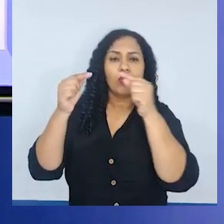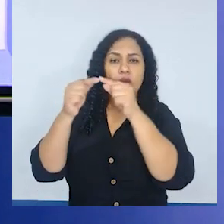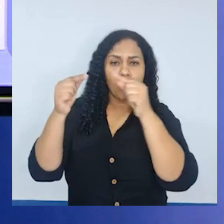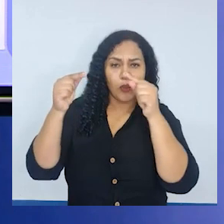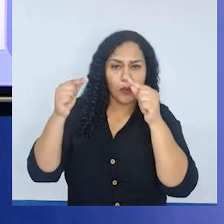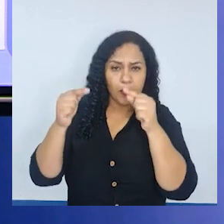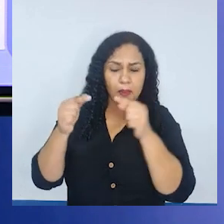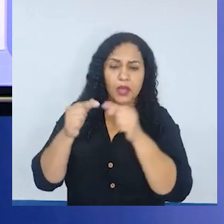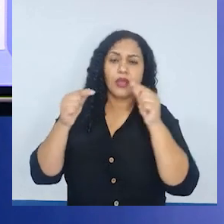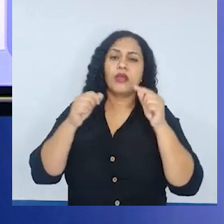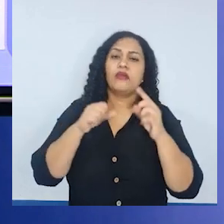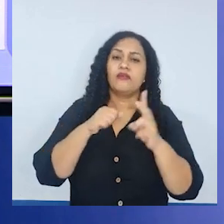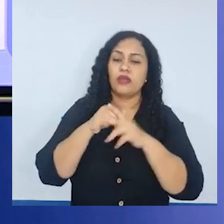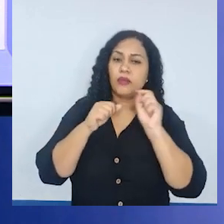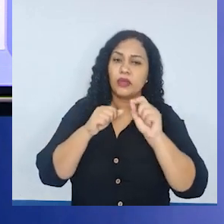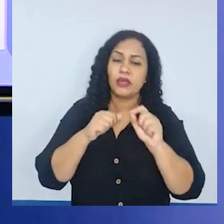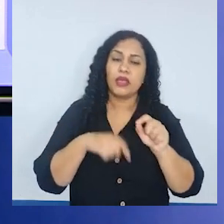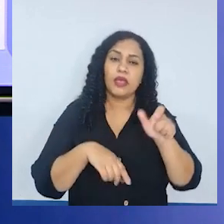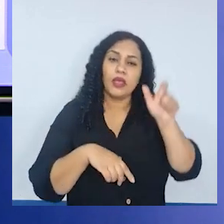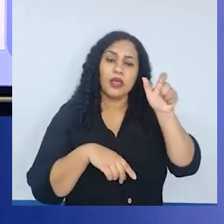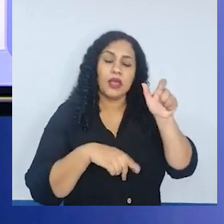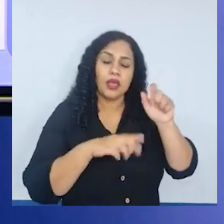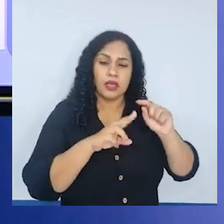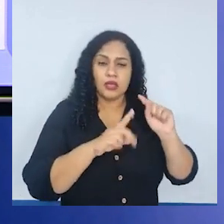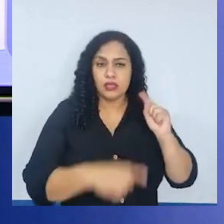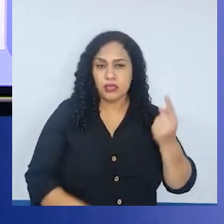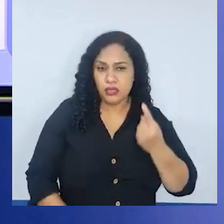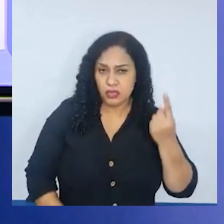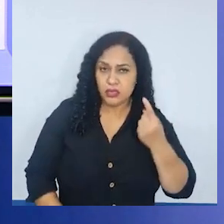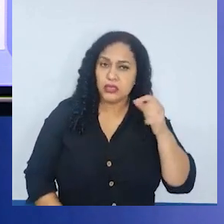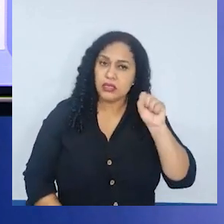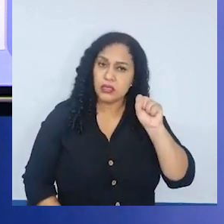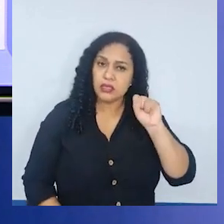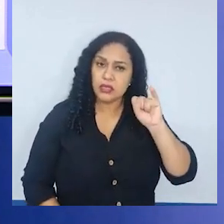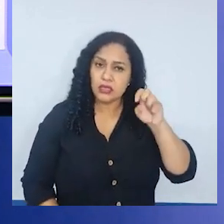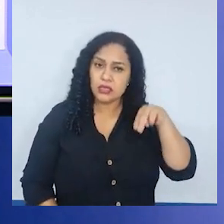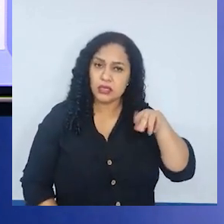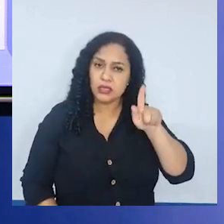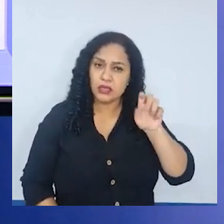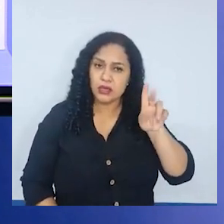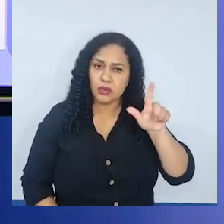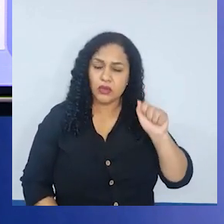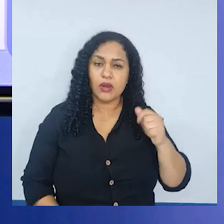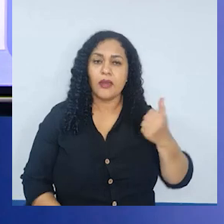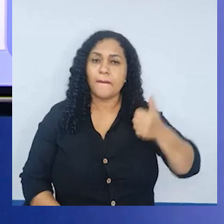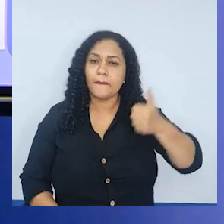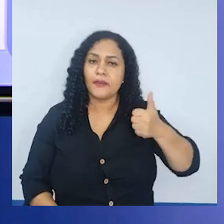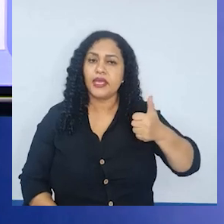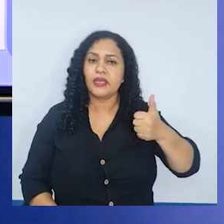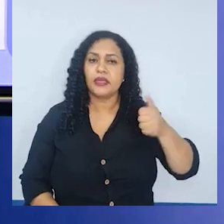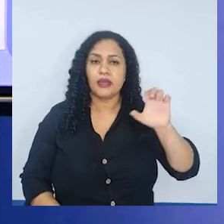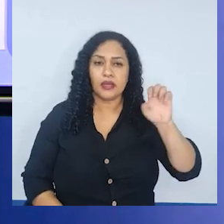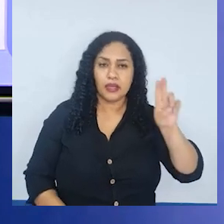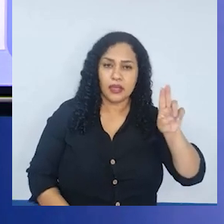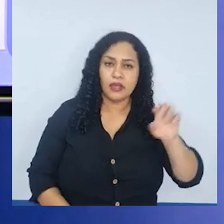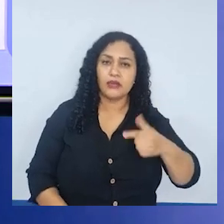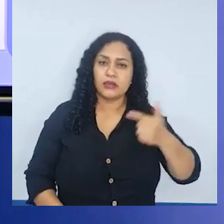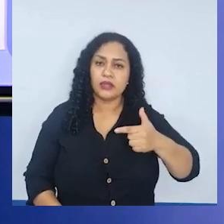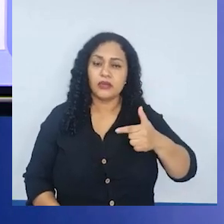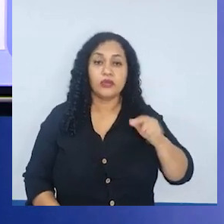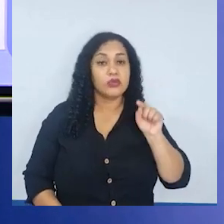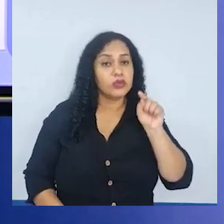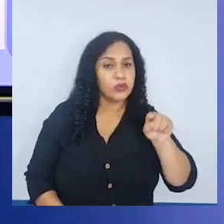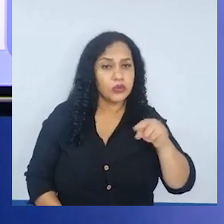concordar com as pessoas, singular e plural, né? Primeira pessoa, segunda pessoa e terceira pessoa.